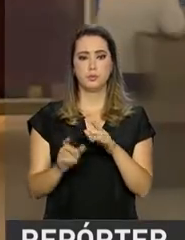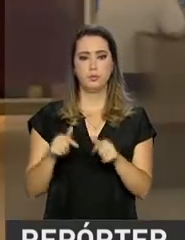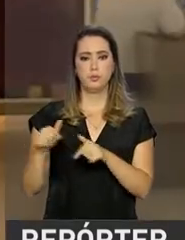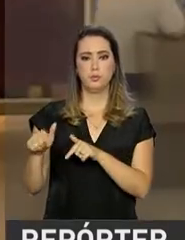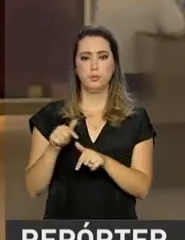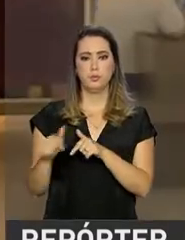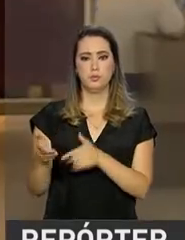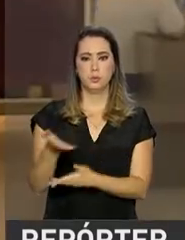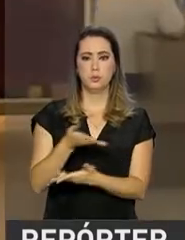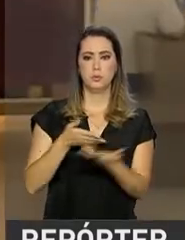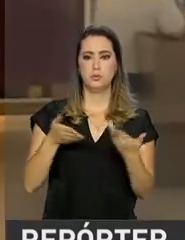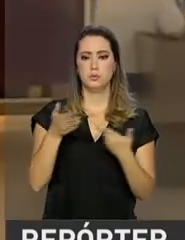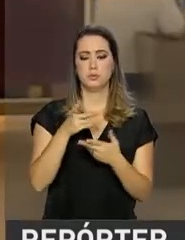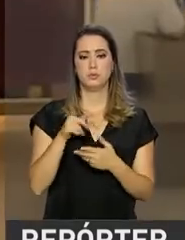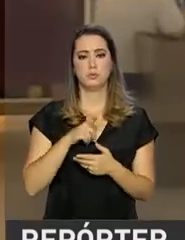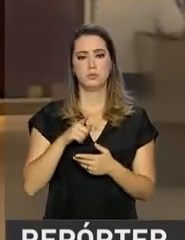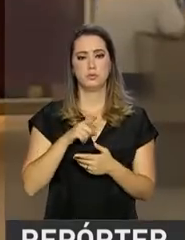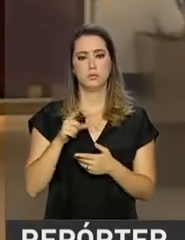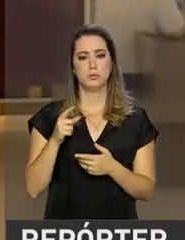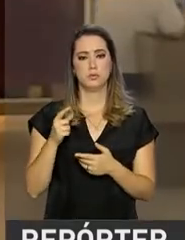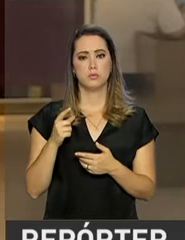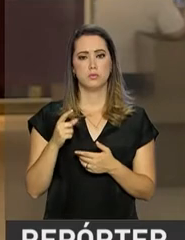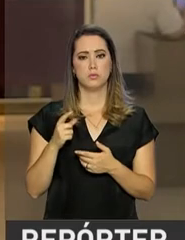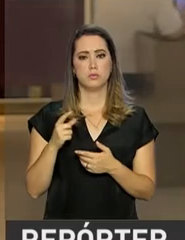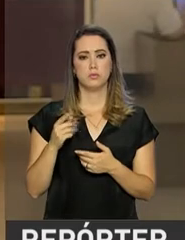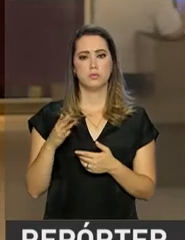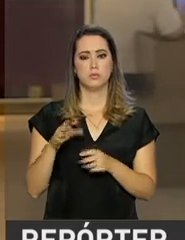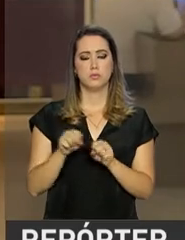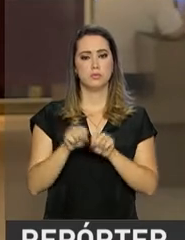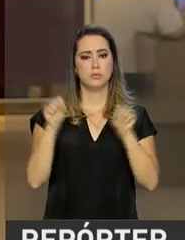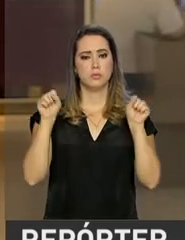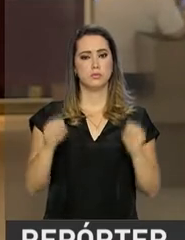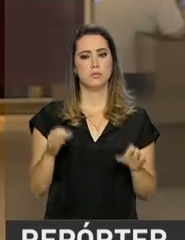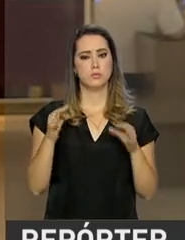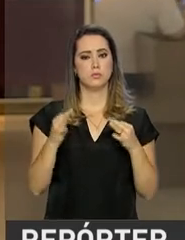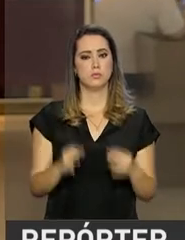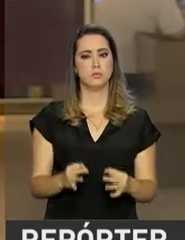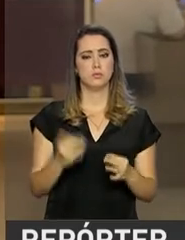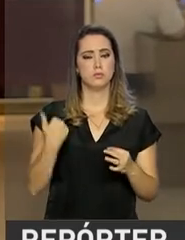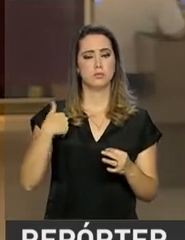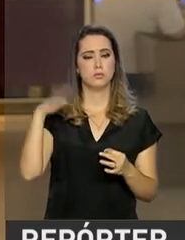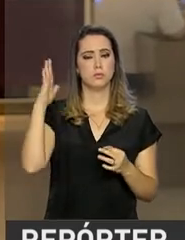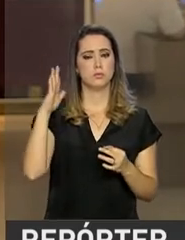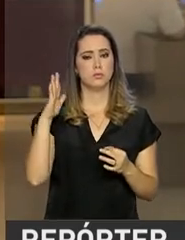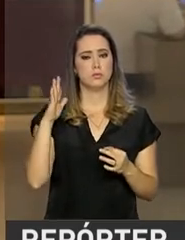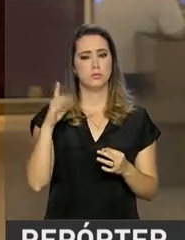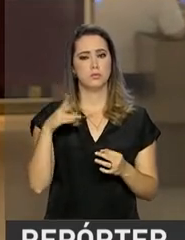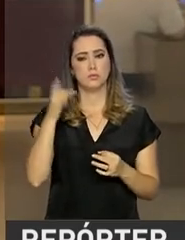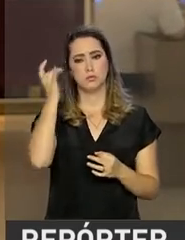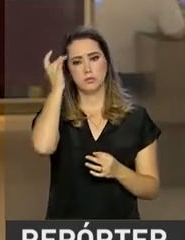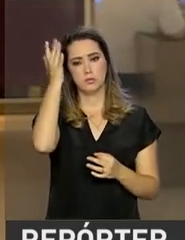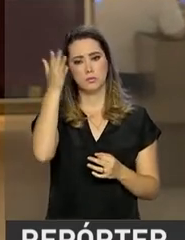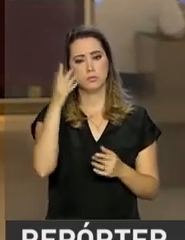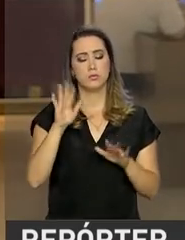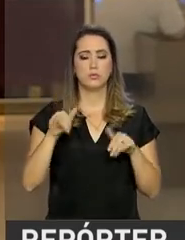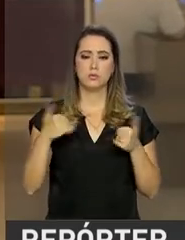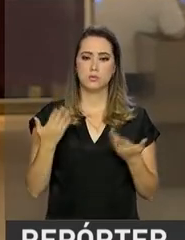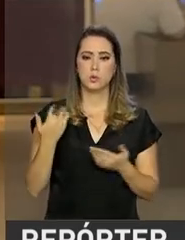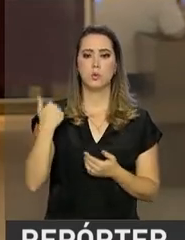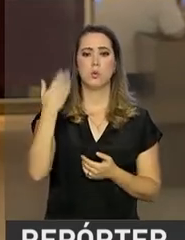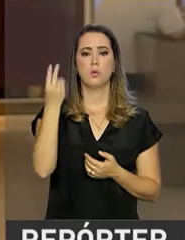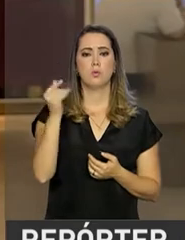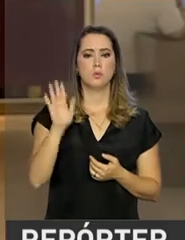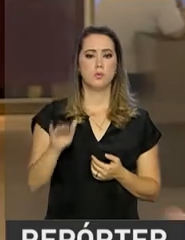empregados também para que a gente tenha uma um sistema mais justo um sistema mais fácil consequentemente mais